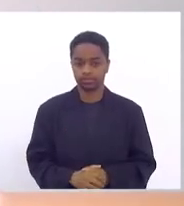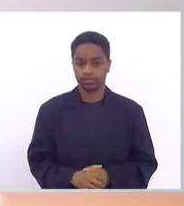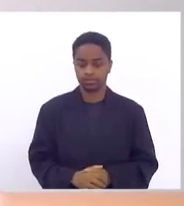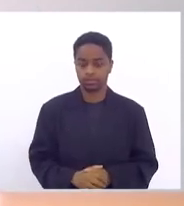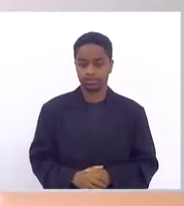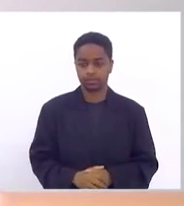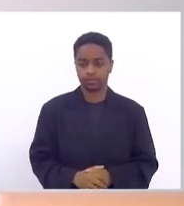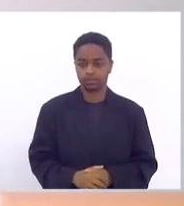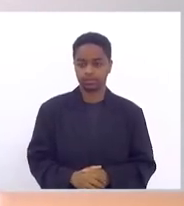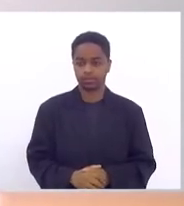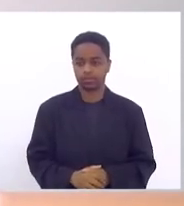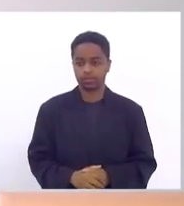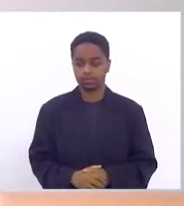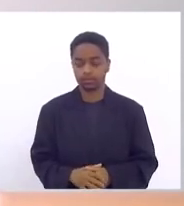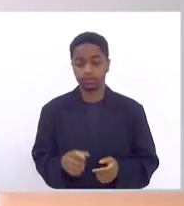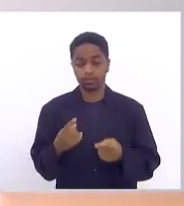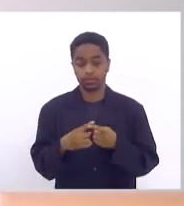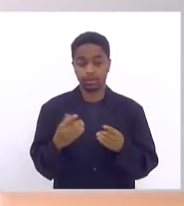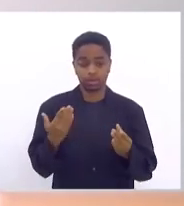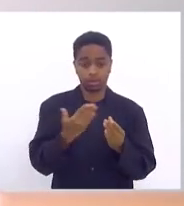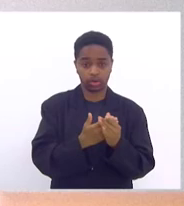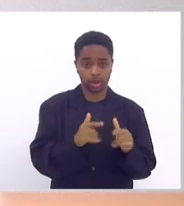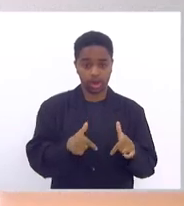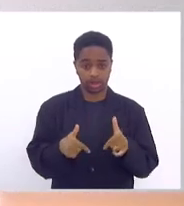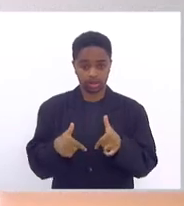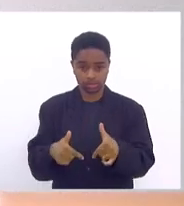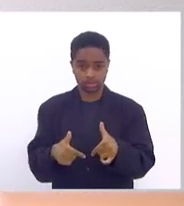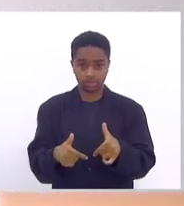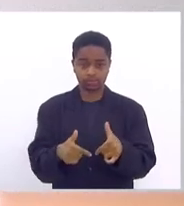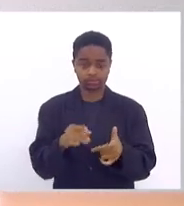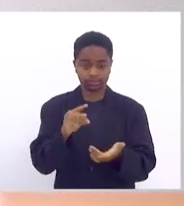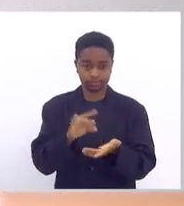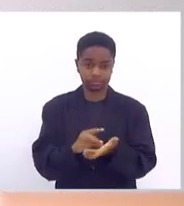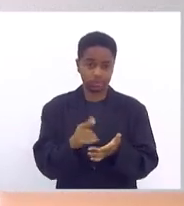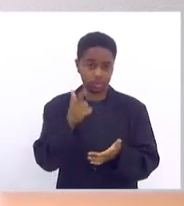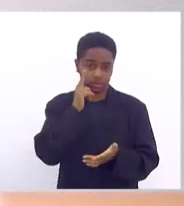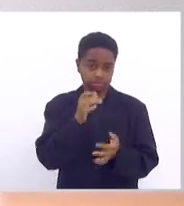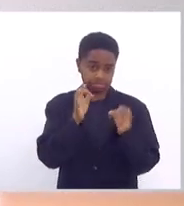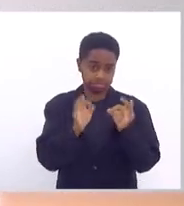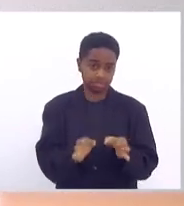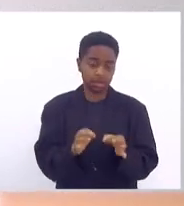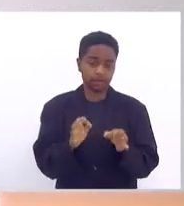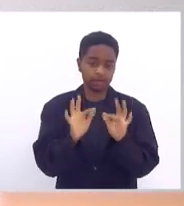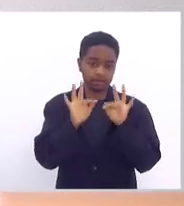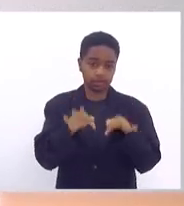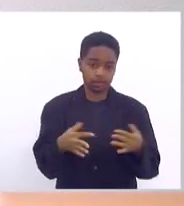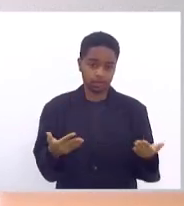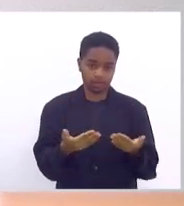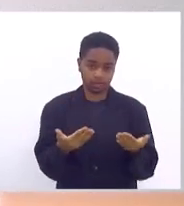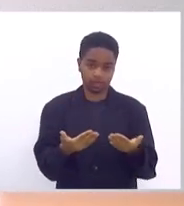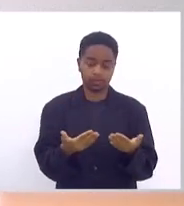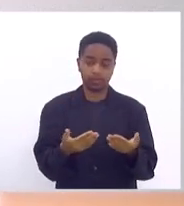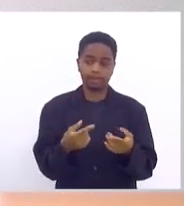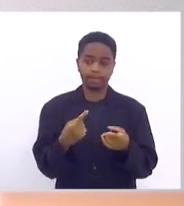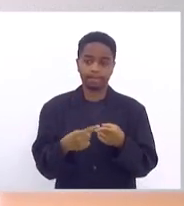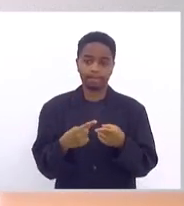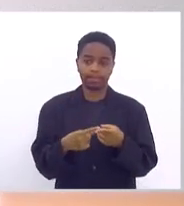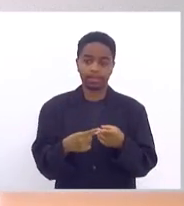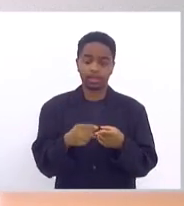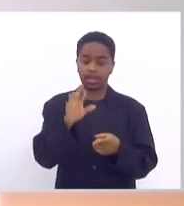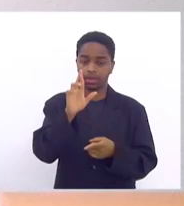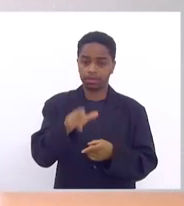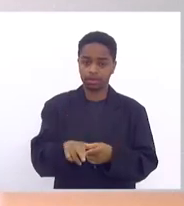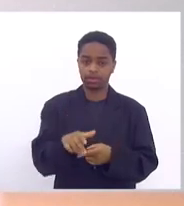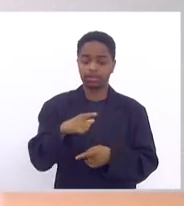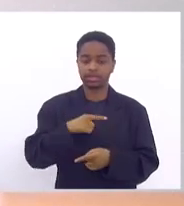eh o processo de reação na prática deu certo terminou agora os embargo declaração foram rejeitados